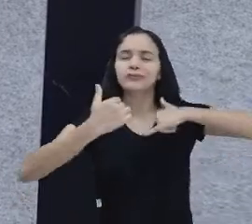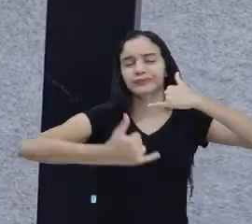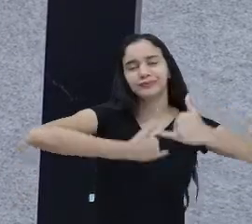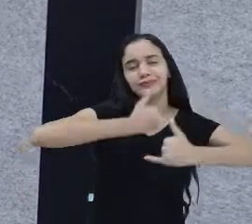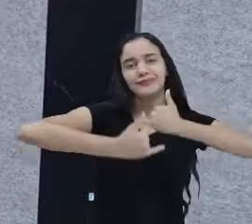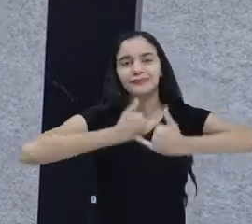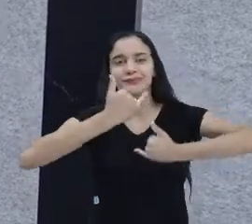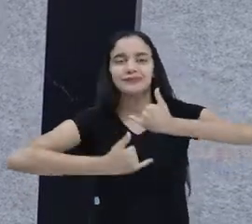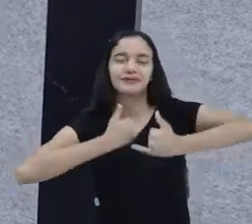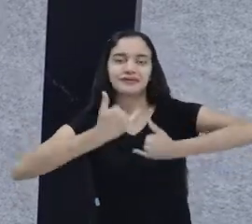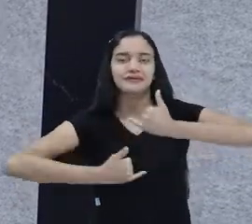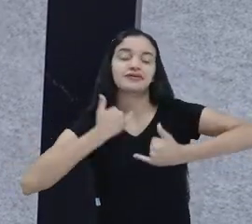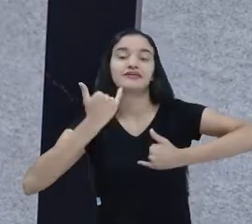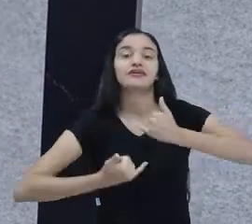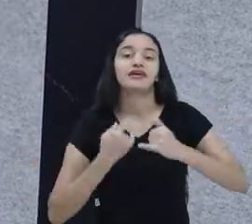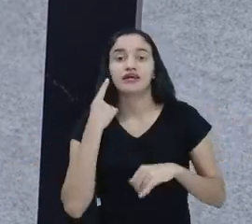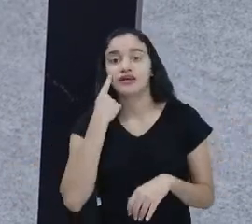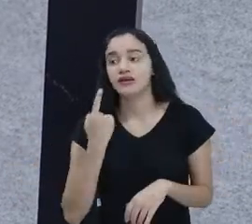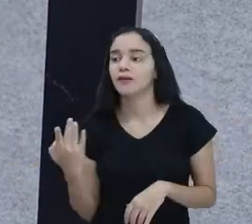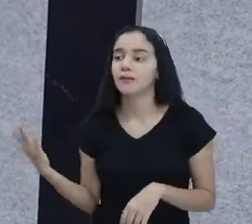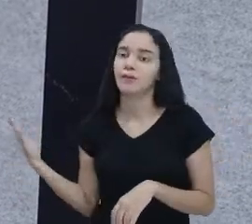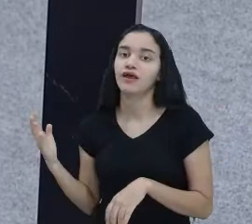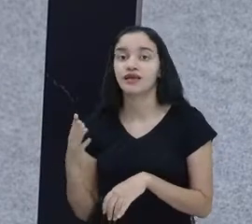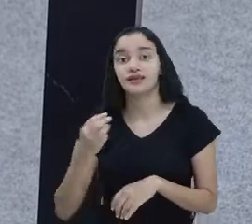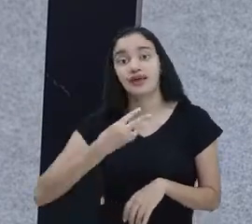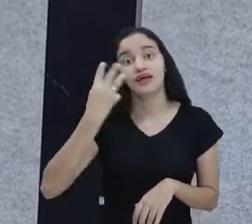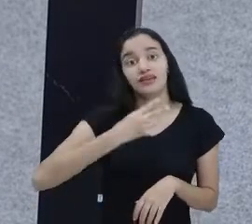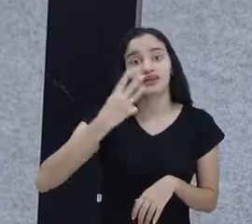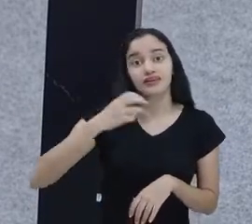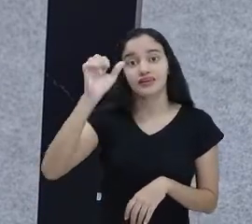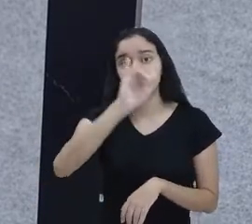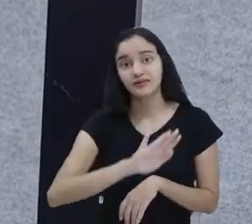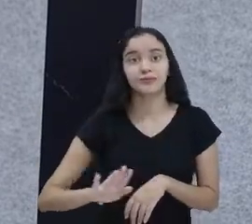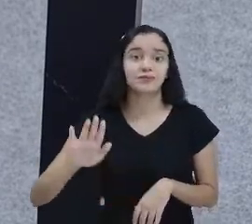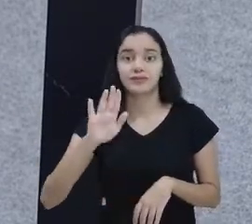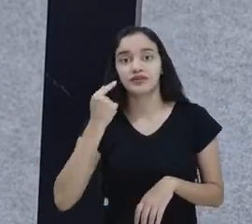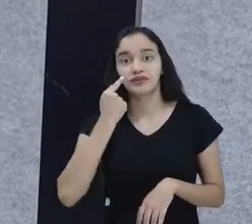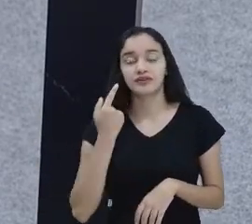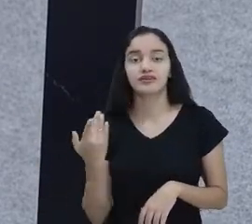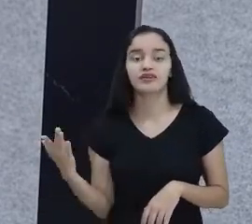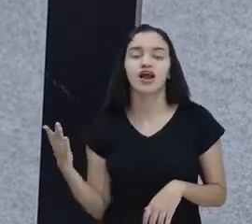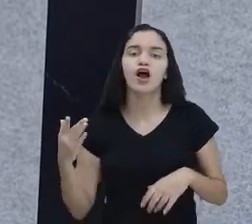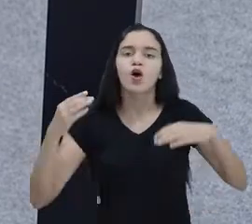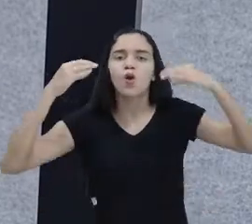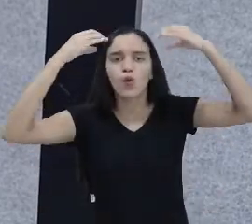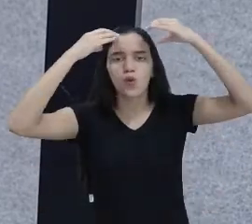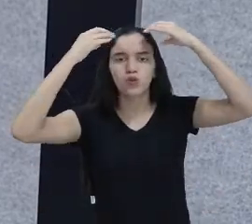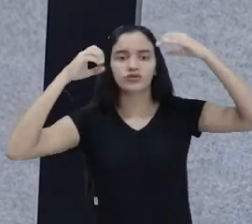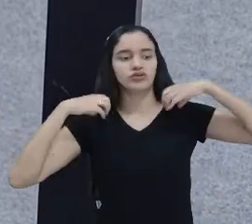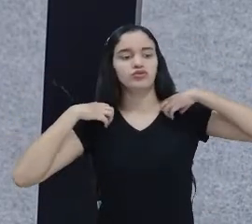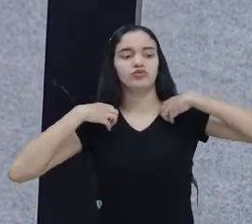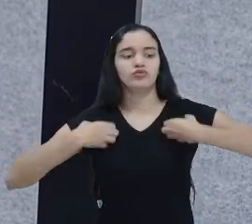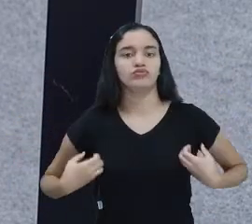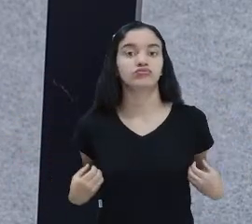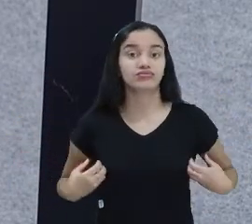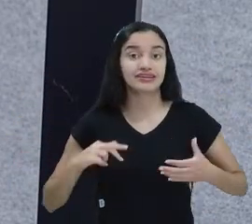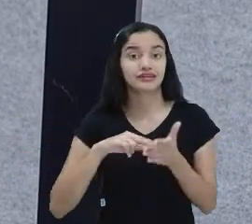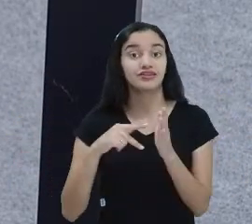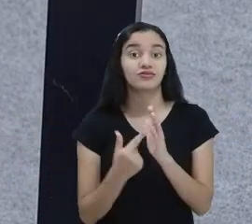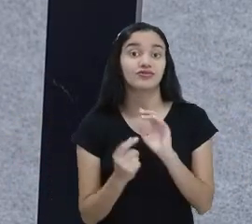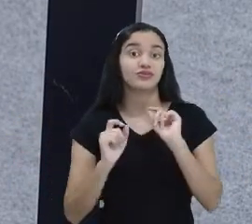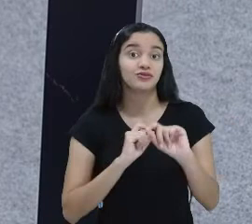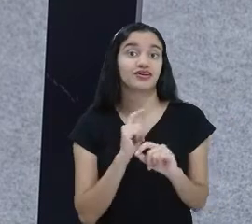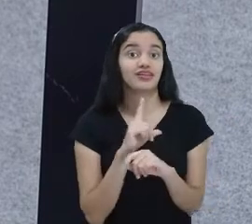brincando. Nessa outra terceira imagem, eu estou com o ursinho com a mochila nas costas, quer dizer que ele